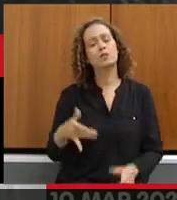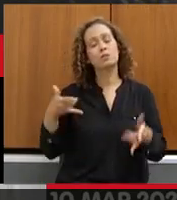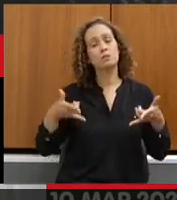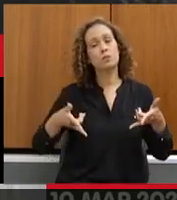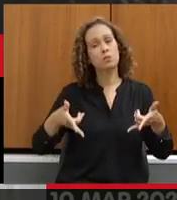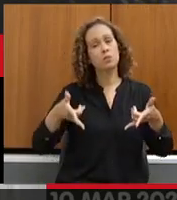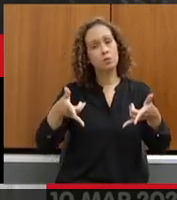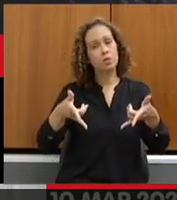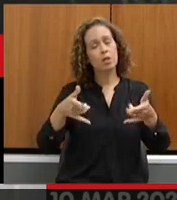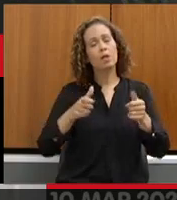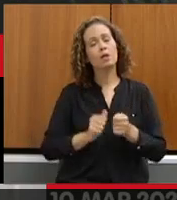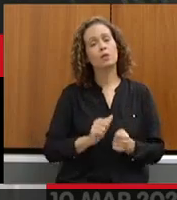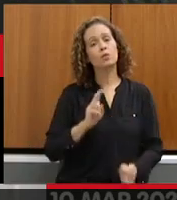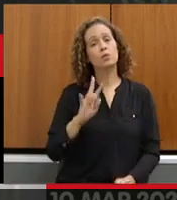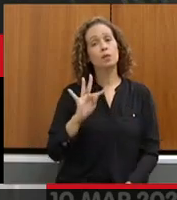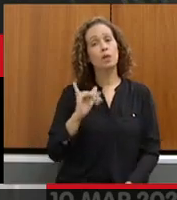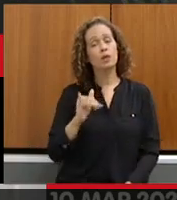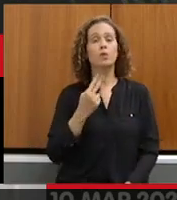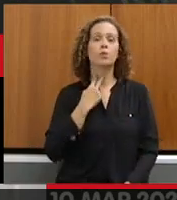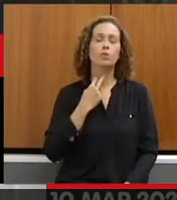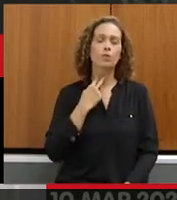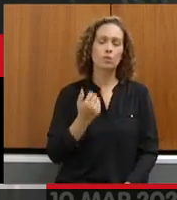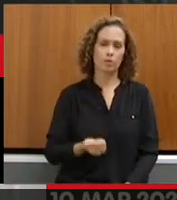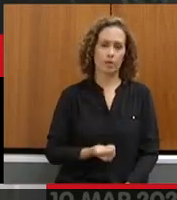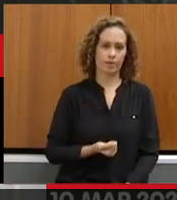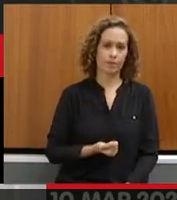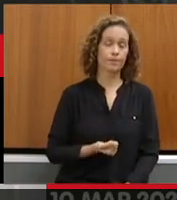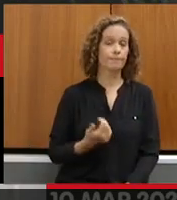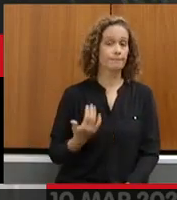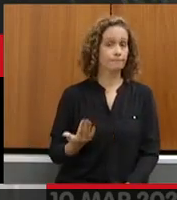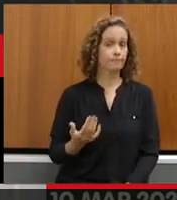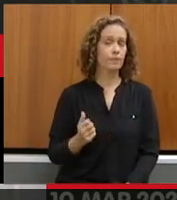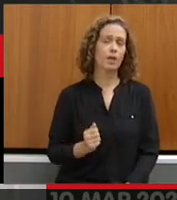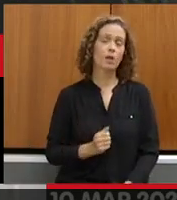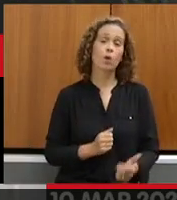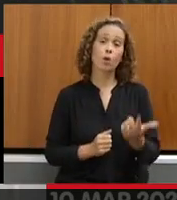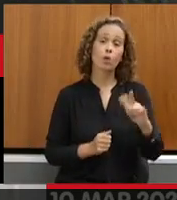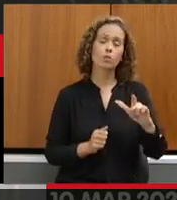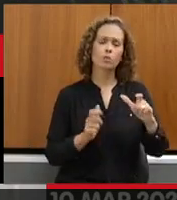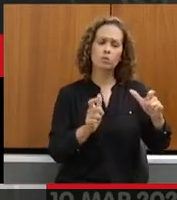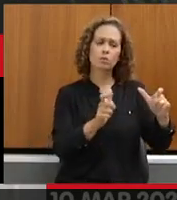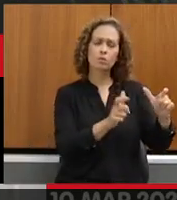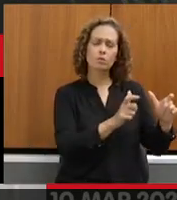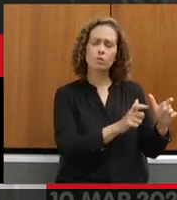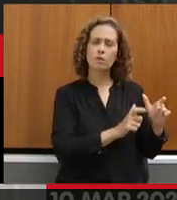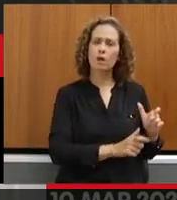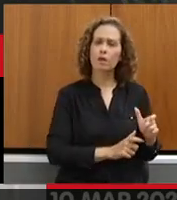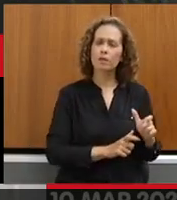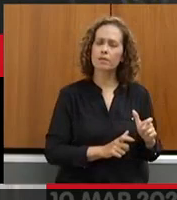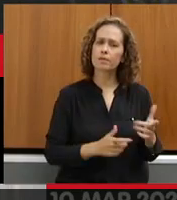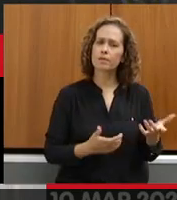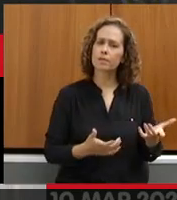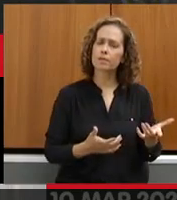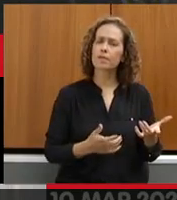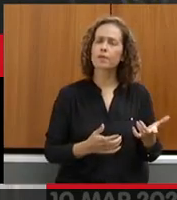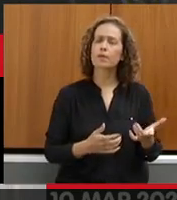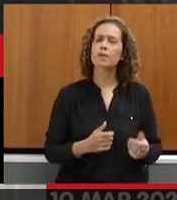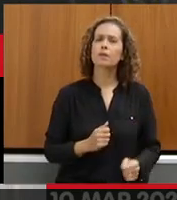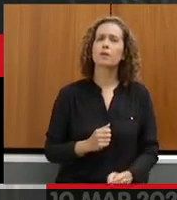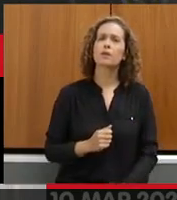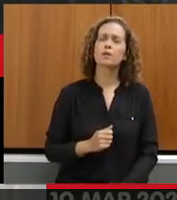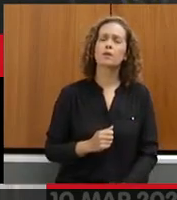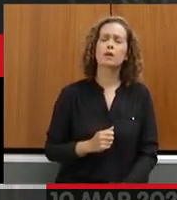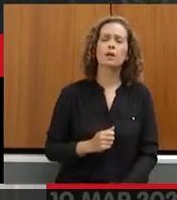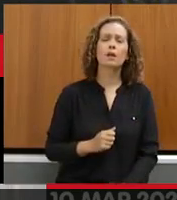leitos UTI de eleitor Tem ocupado e diferente de outras regiões nós o